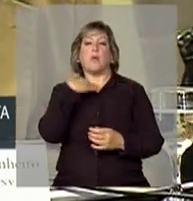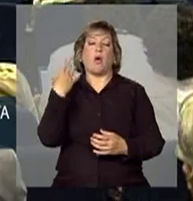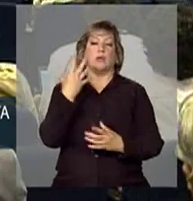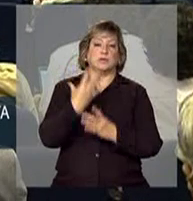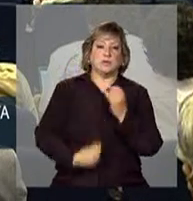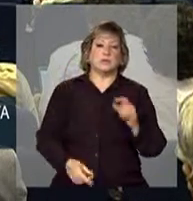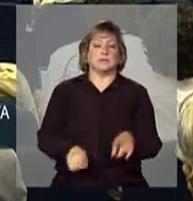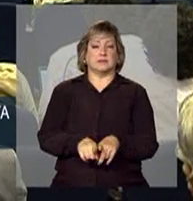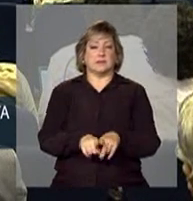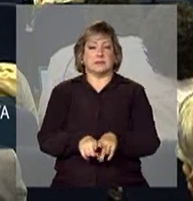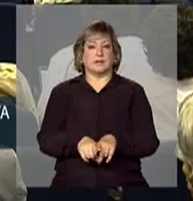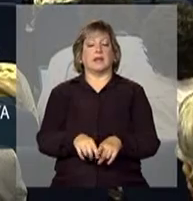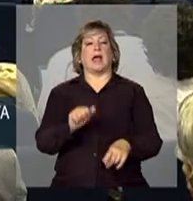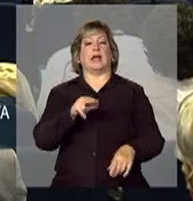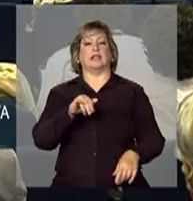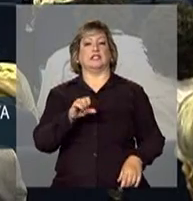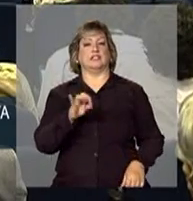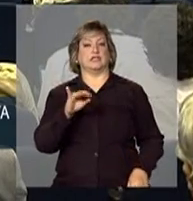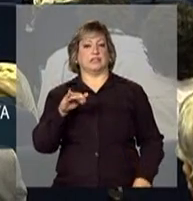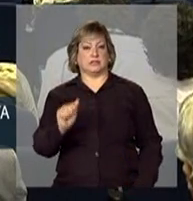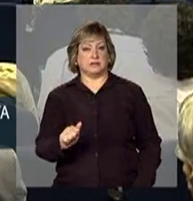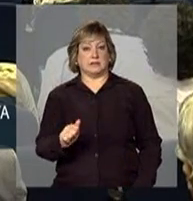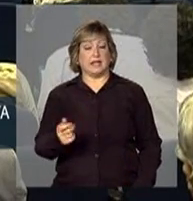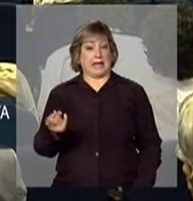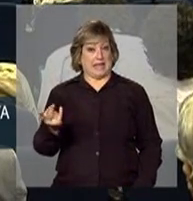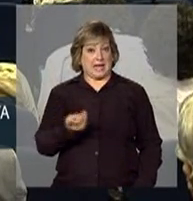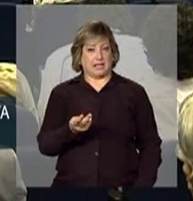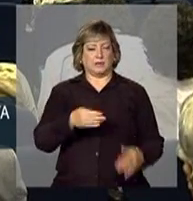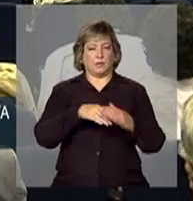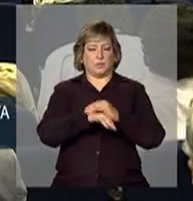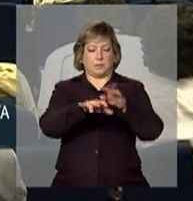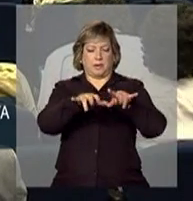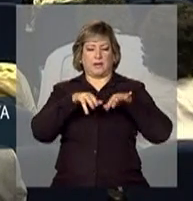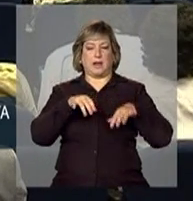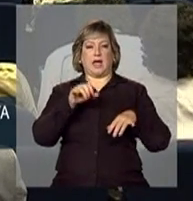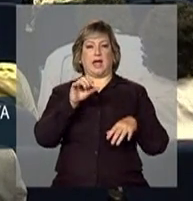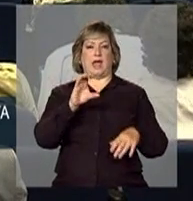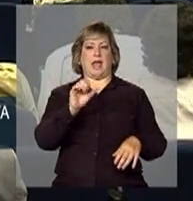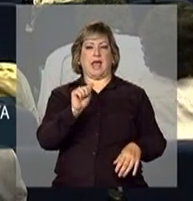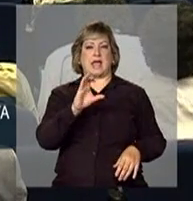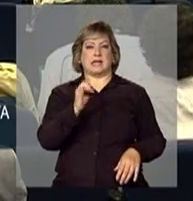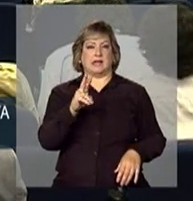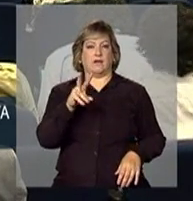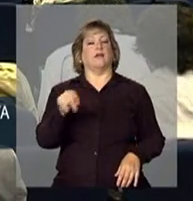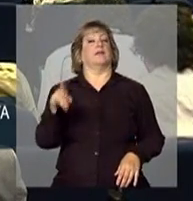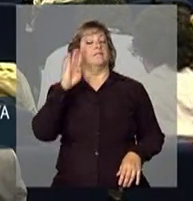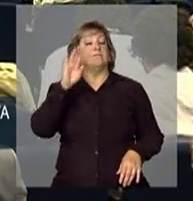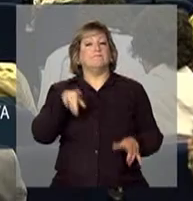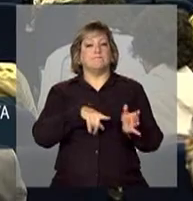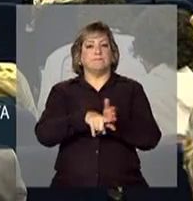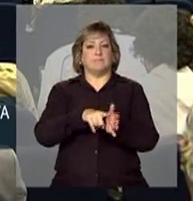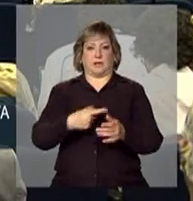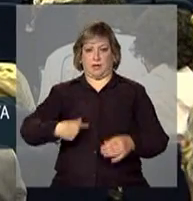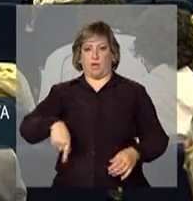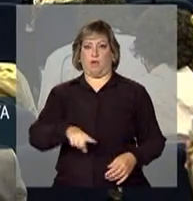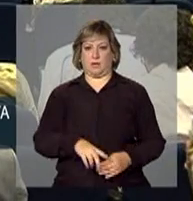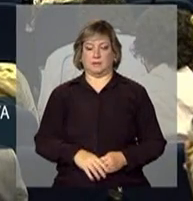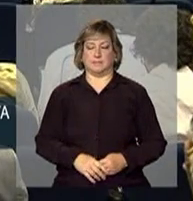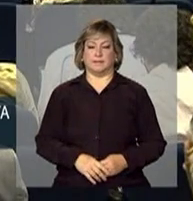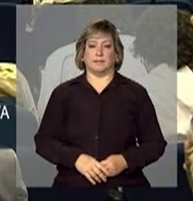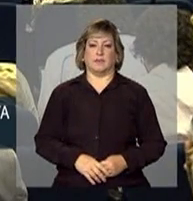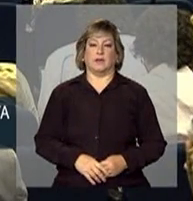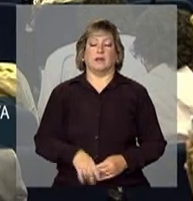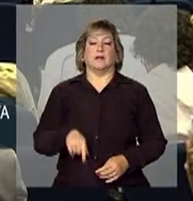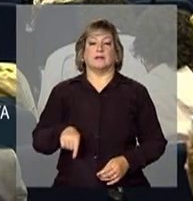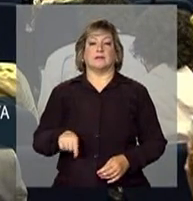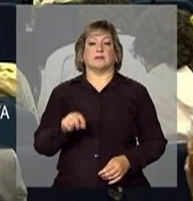Comissão da Anistia. Esses acervos são fundamentais para as nossas pesquisas. Além da documentação